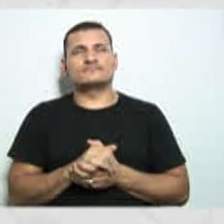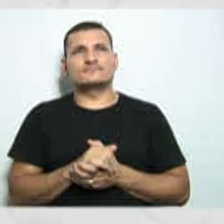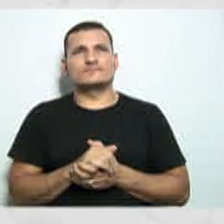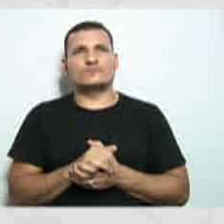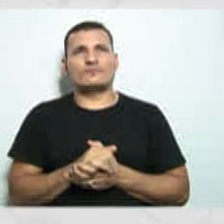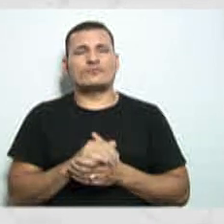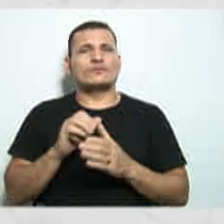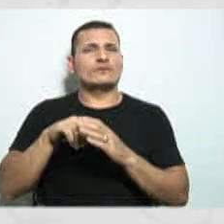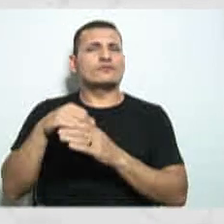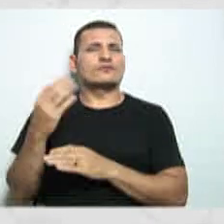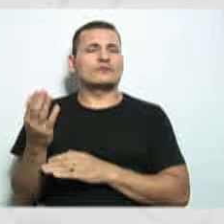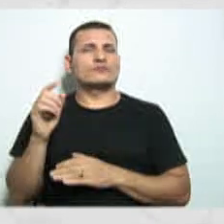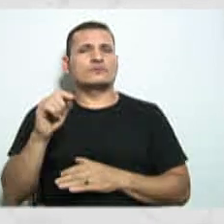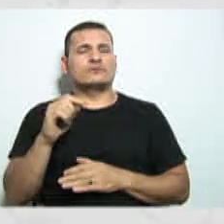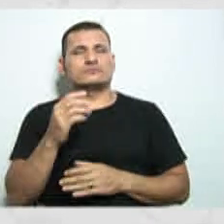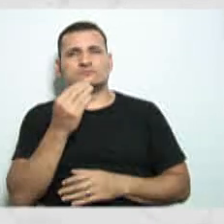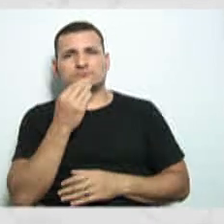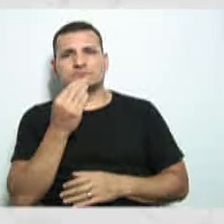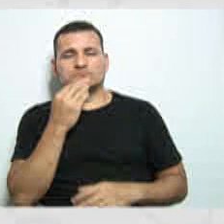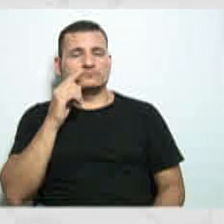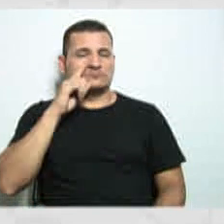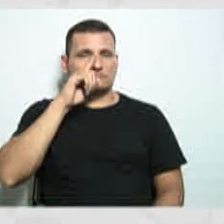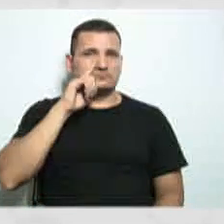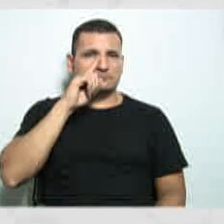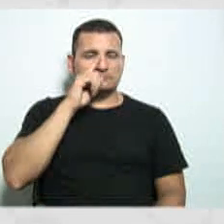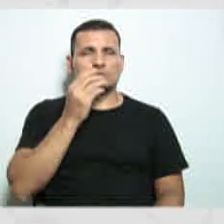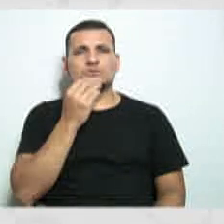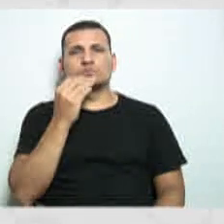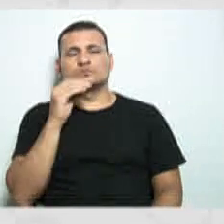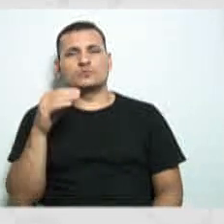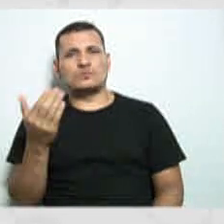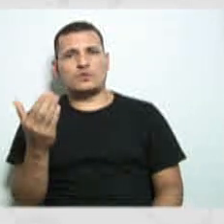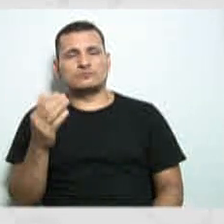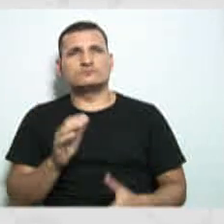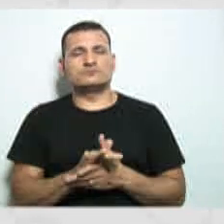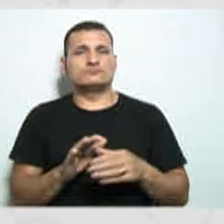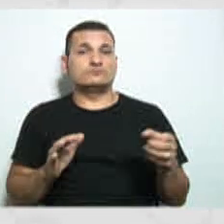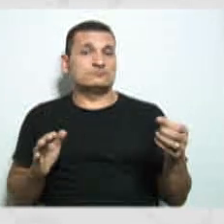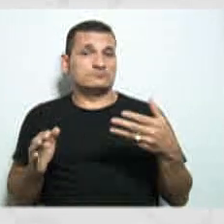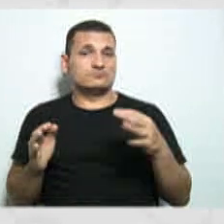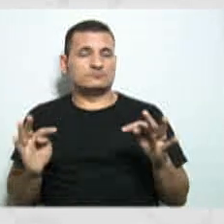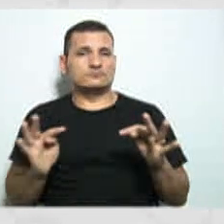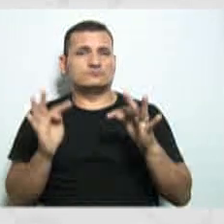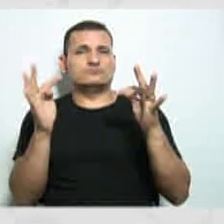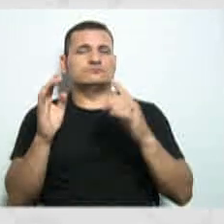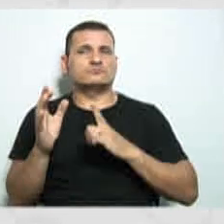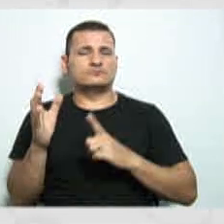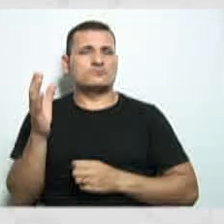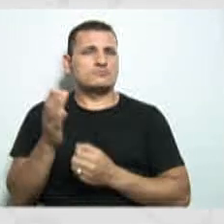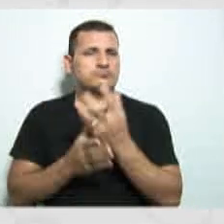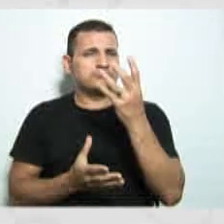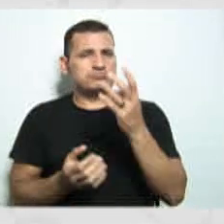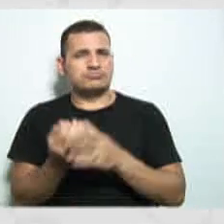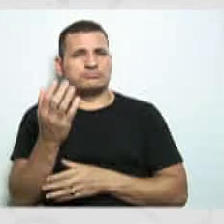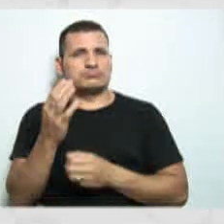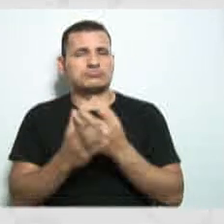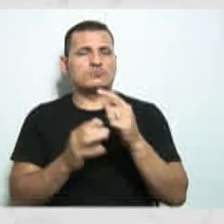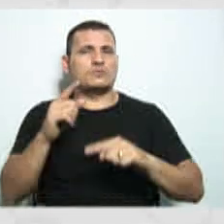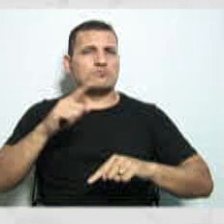ó? Oportunidades e ameaças. Quais as oportunidades? Novas tecnologias que vêm surgindo, produtos